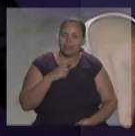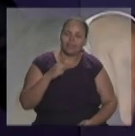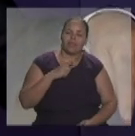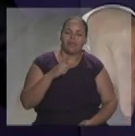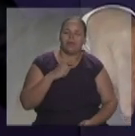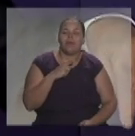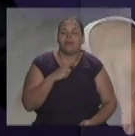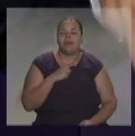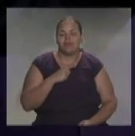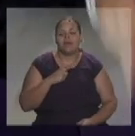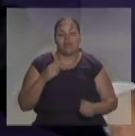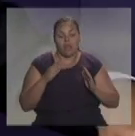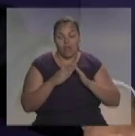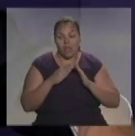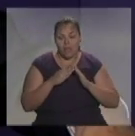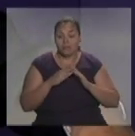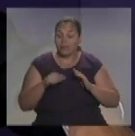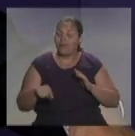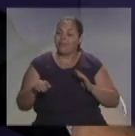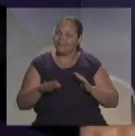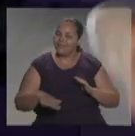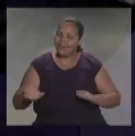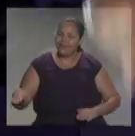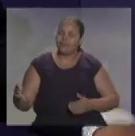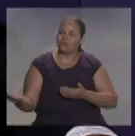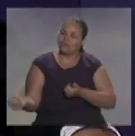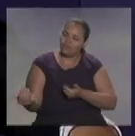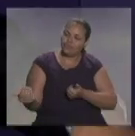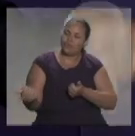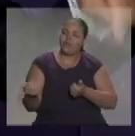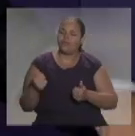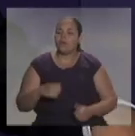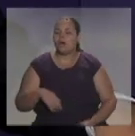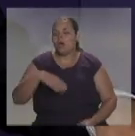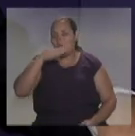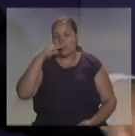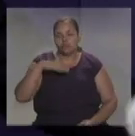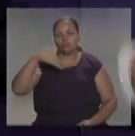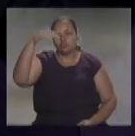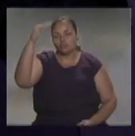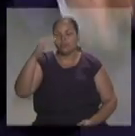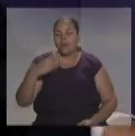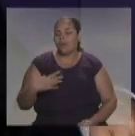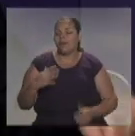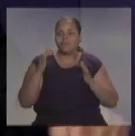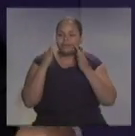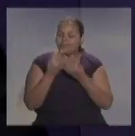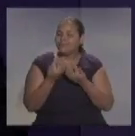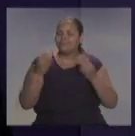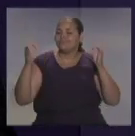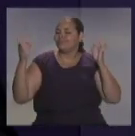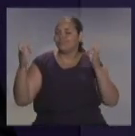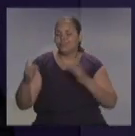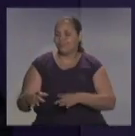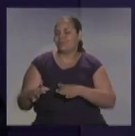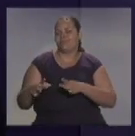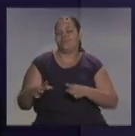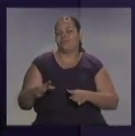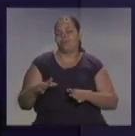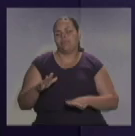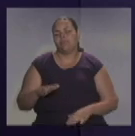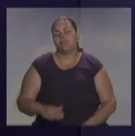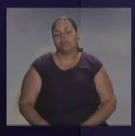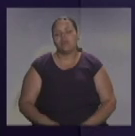têm essa instituição, é a casa dessa criança, desse adolescente, desse adulto. A família abandonou essa